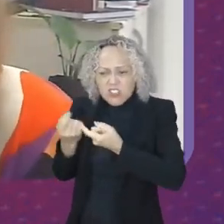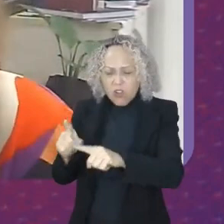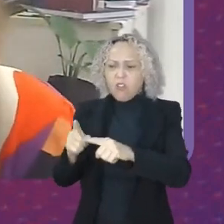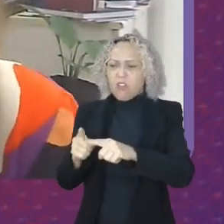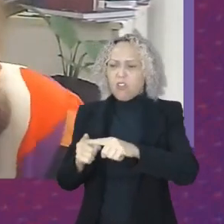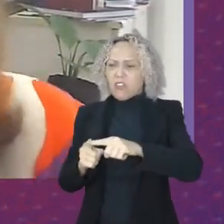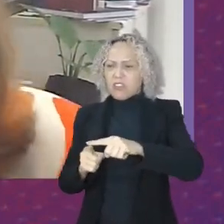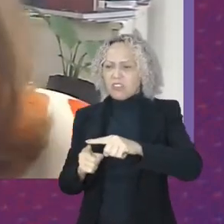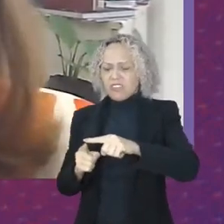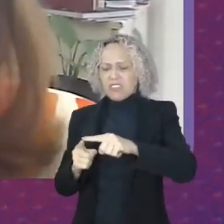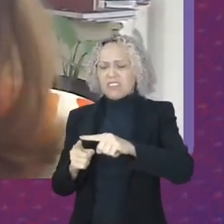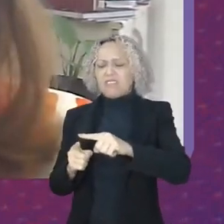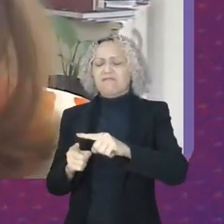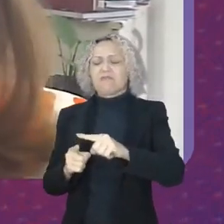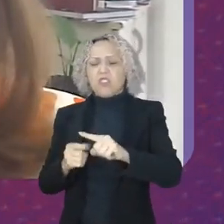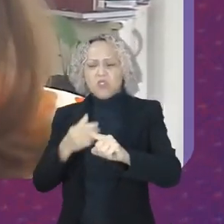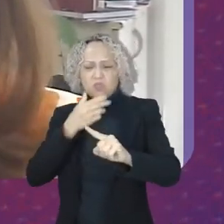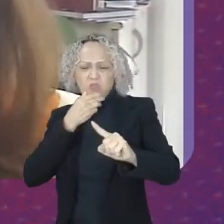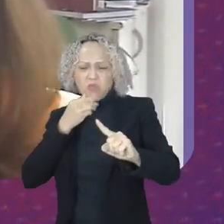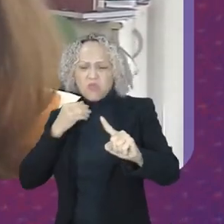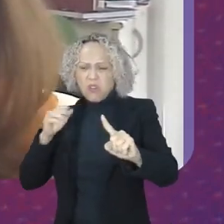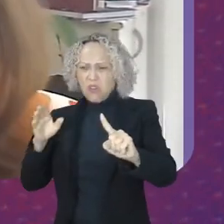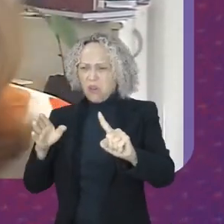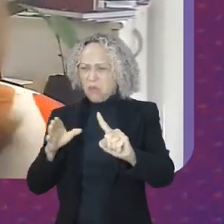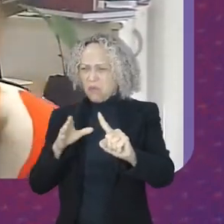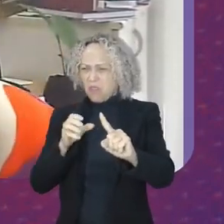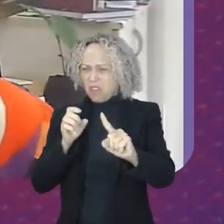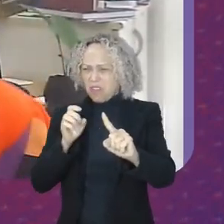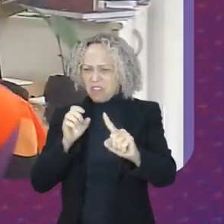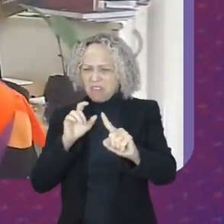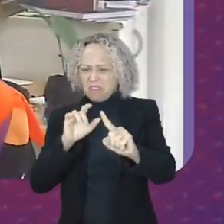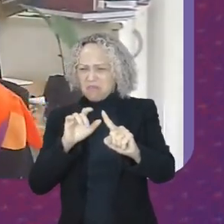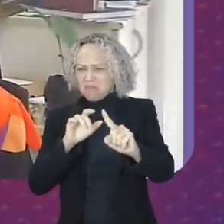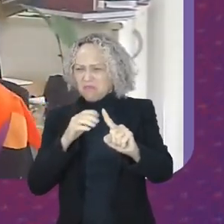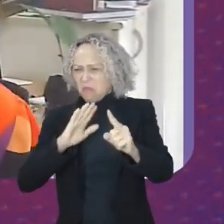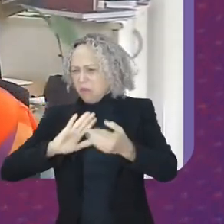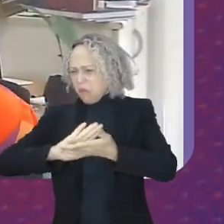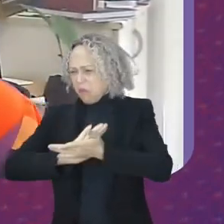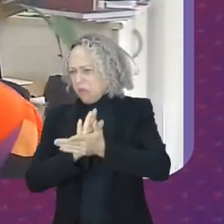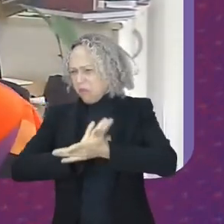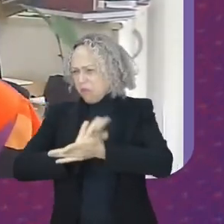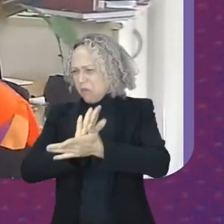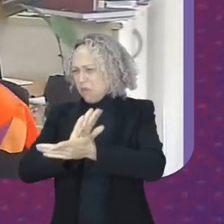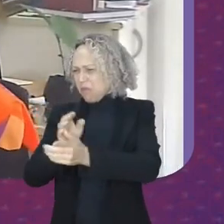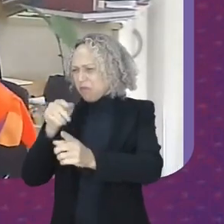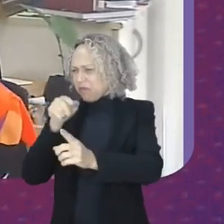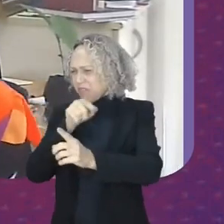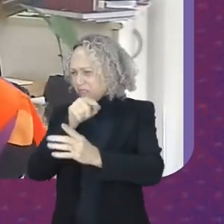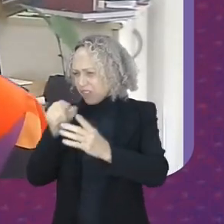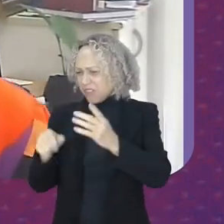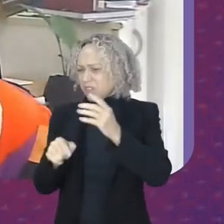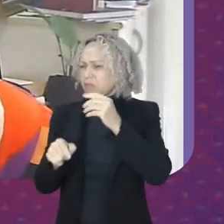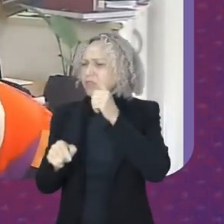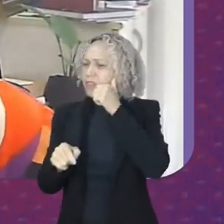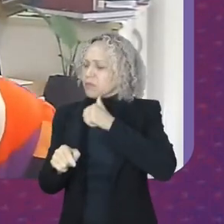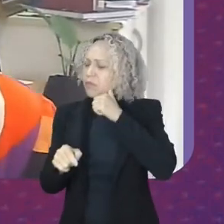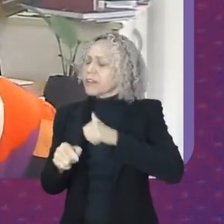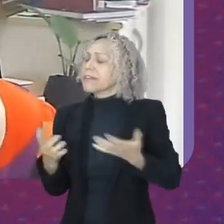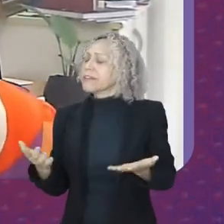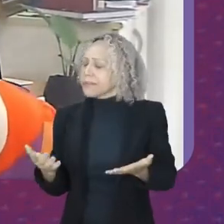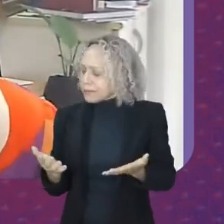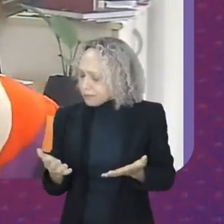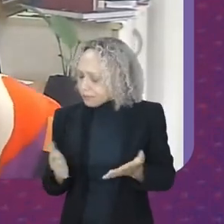o instrumento de guerra contra as mulheres. Eu tenho dito isso, a ministra também. A misoginia é instrumento de guerra, é instrumento